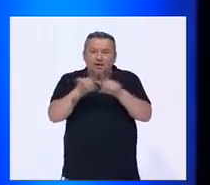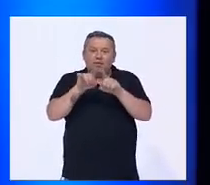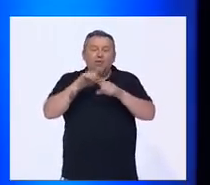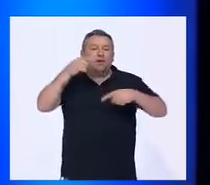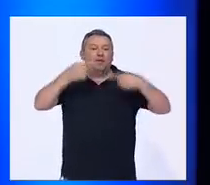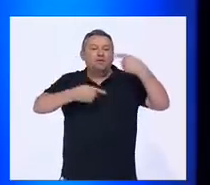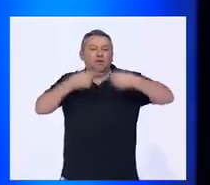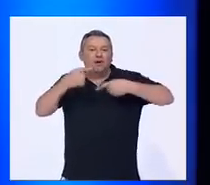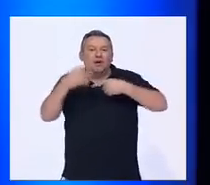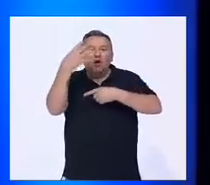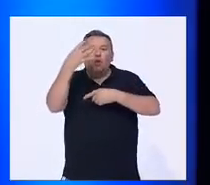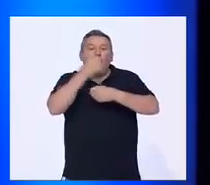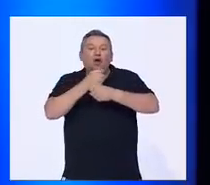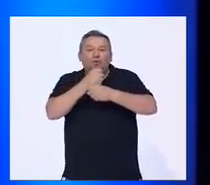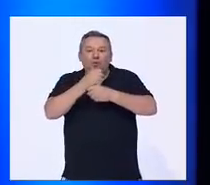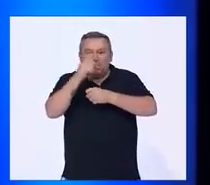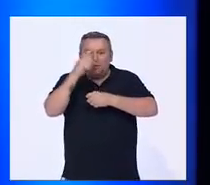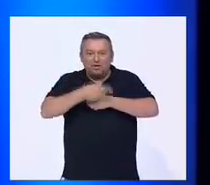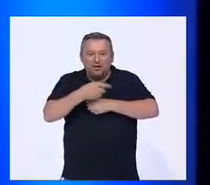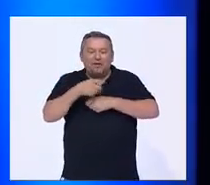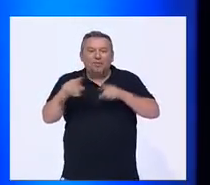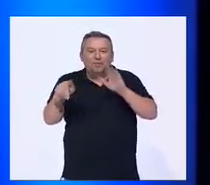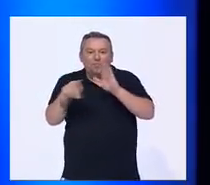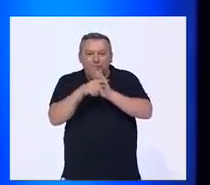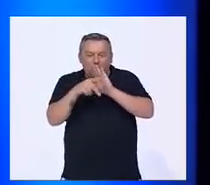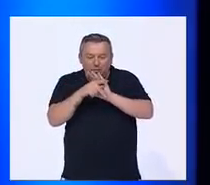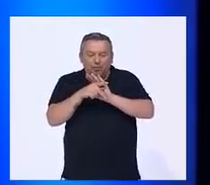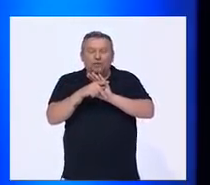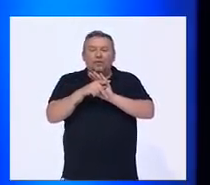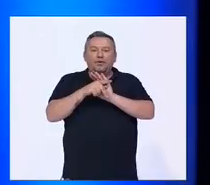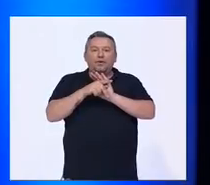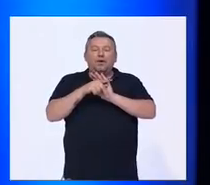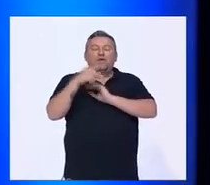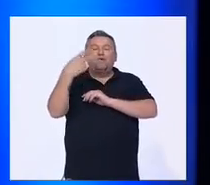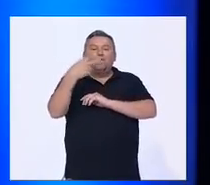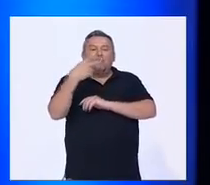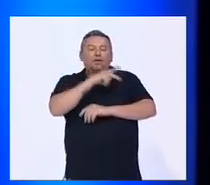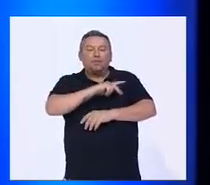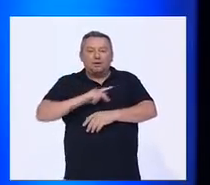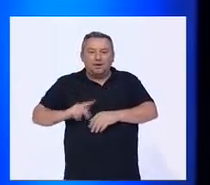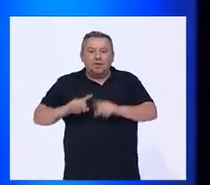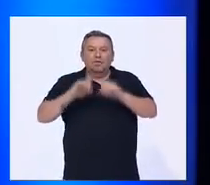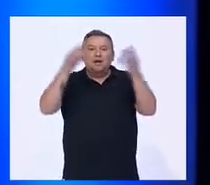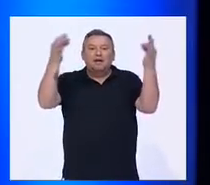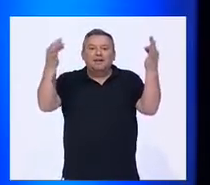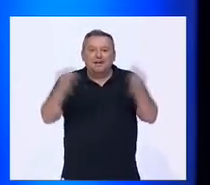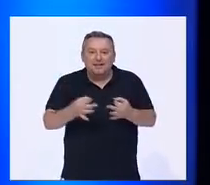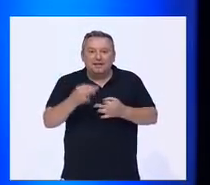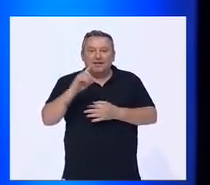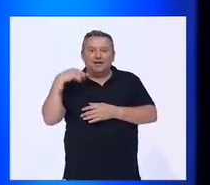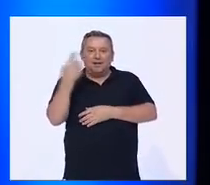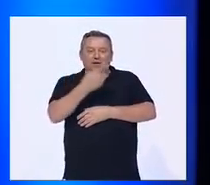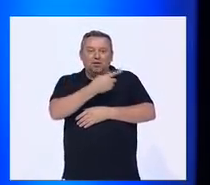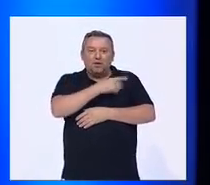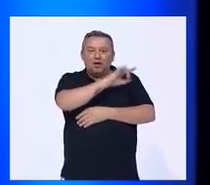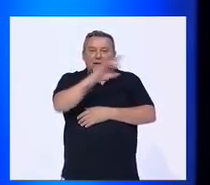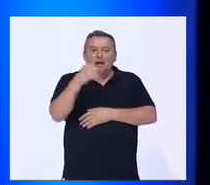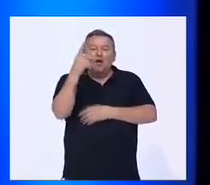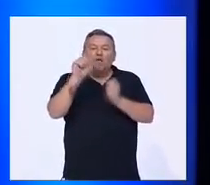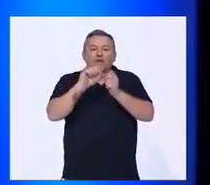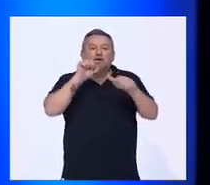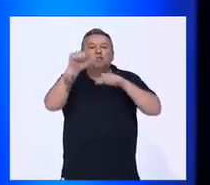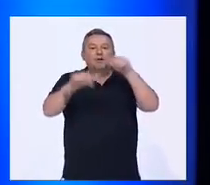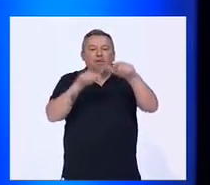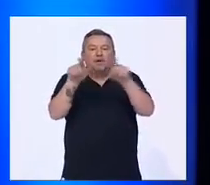disputar 4 anos de mandato, que é o mandato, a duração de mandato de vice-presidente, mas na certeza de que nós precisávamos cada um fazer a sua parte